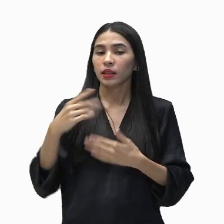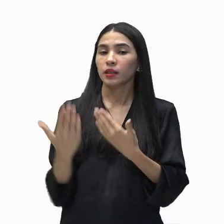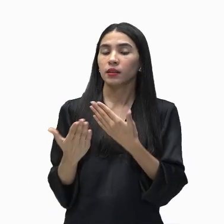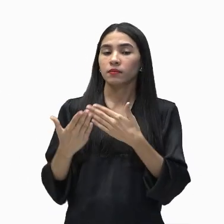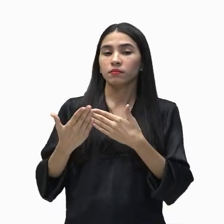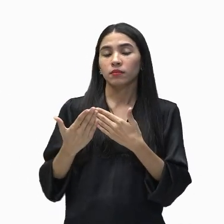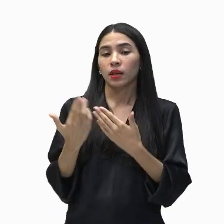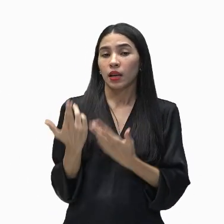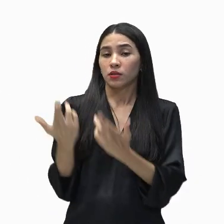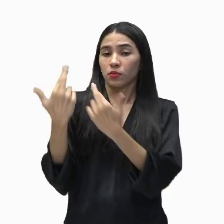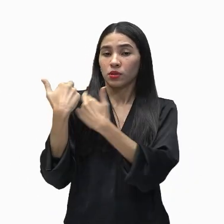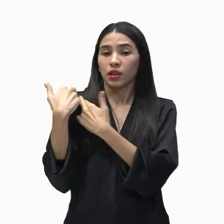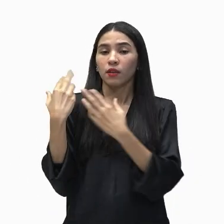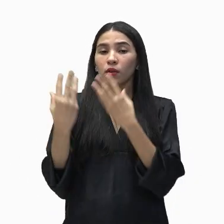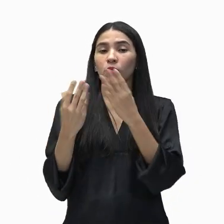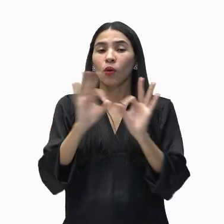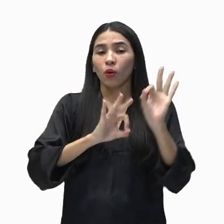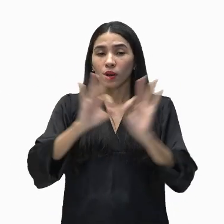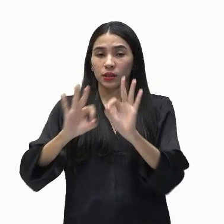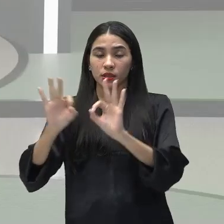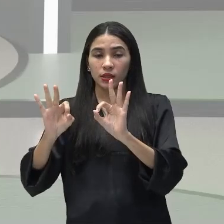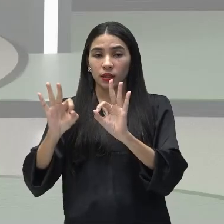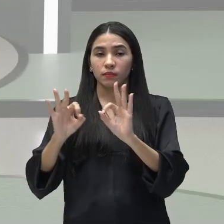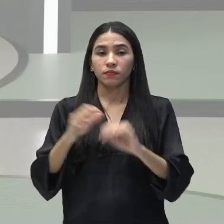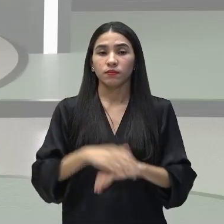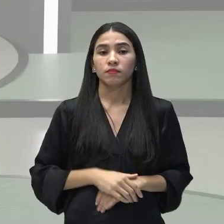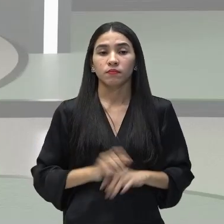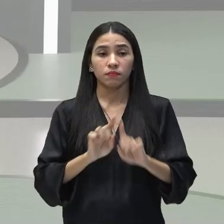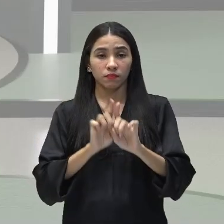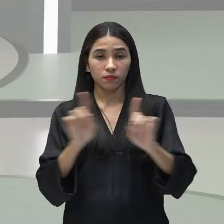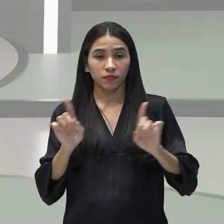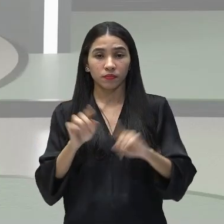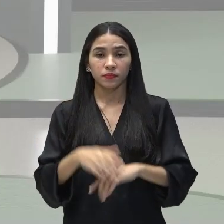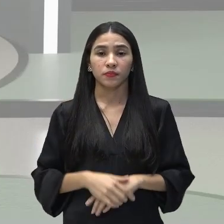essa classificação. Mas, seguindo